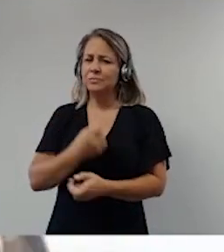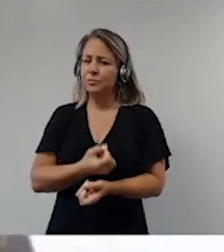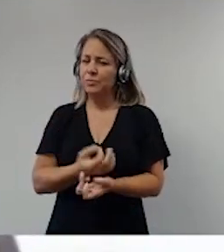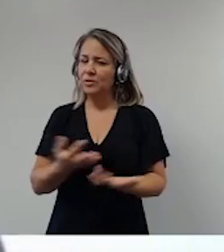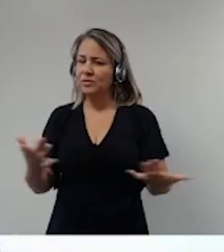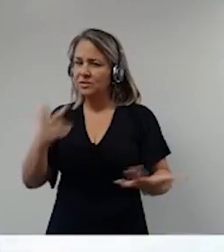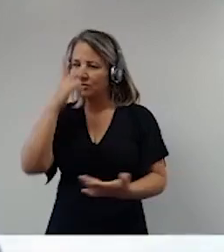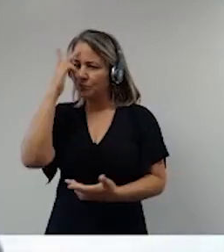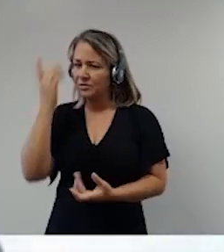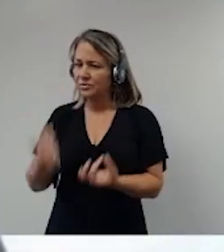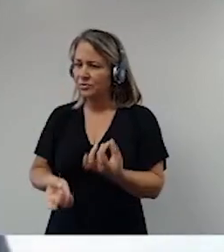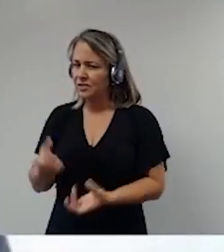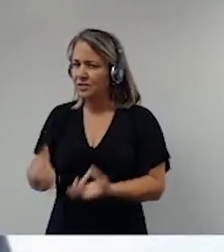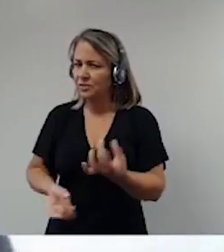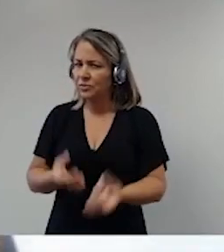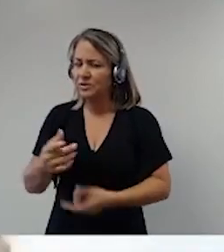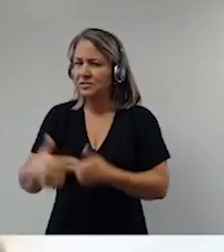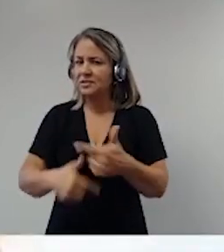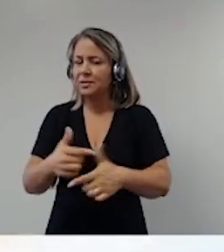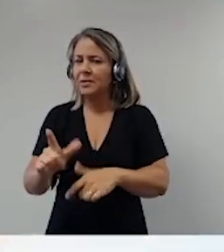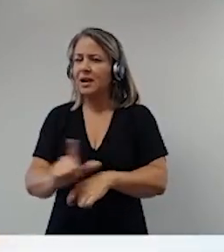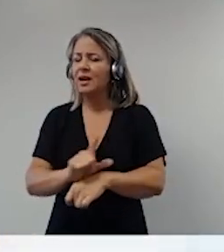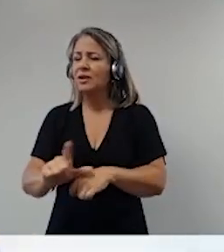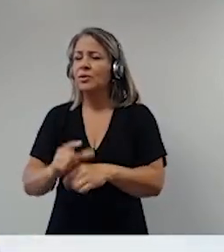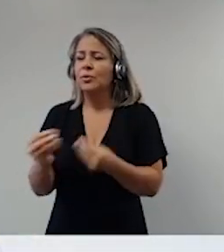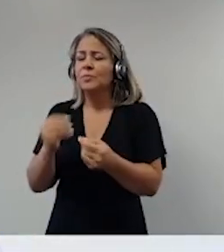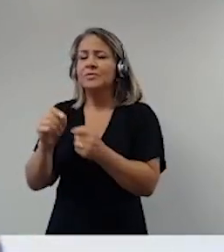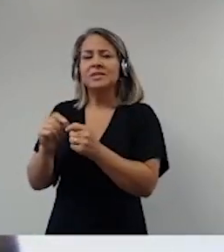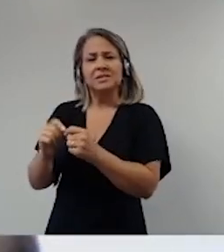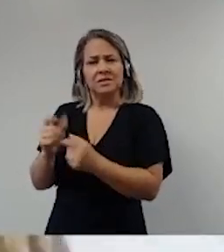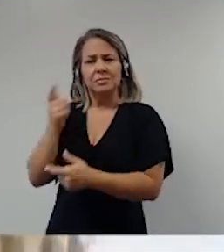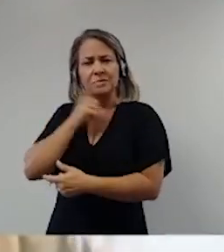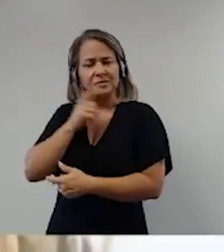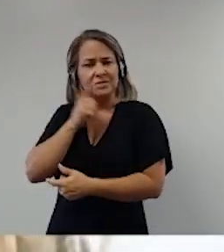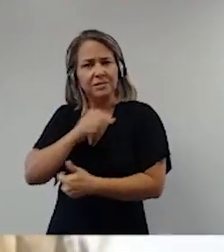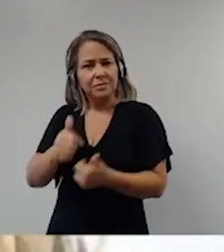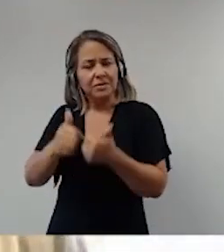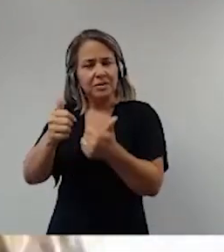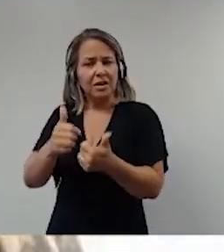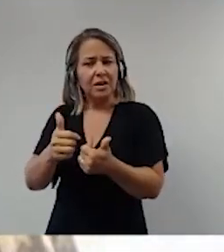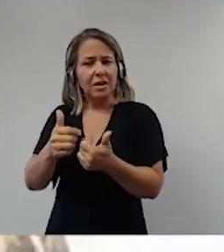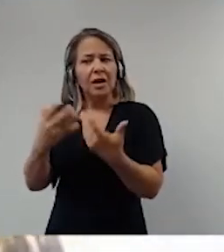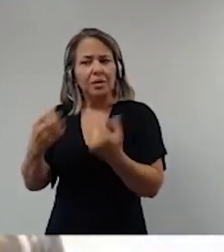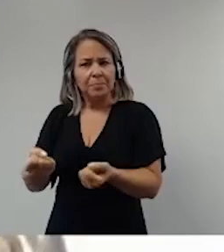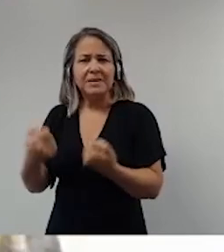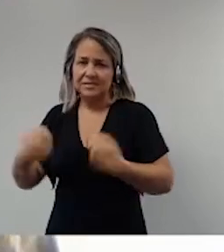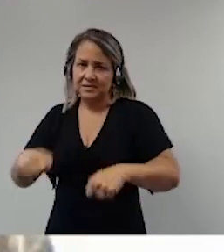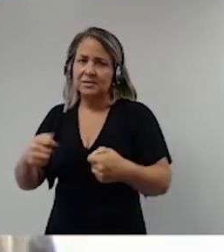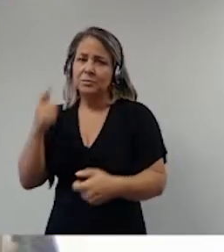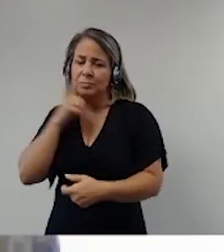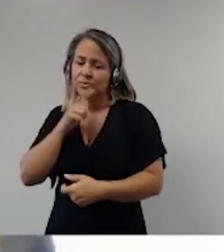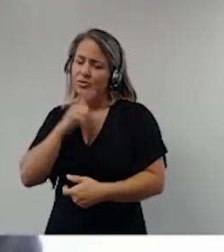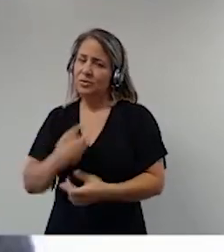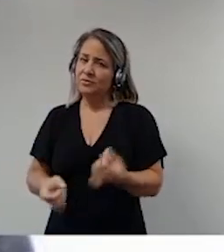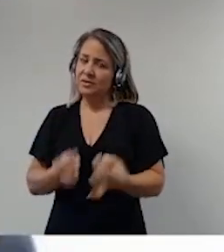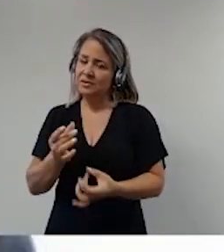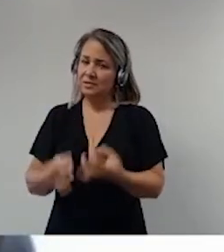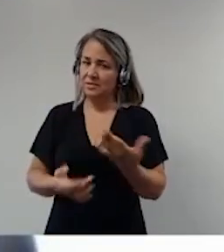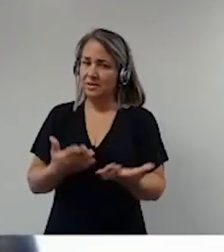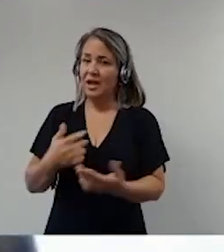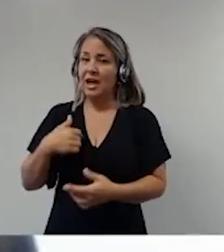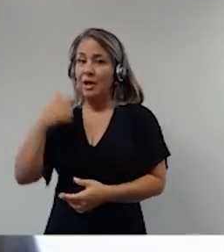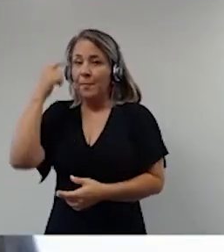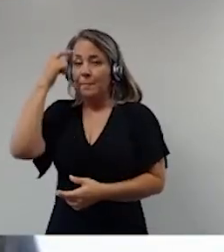de vendedores que trabalham em lojas, o que nós vamos fazer com essas pessoas? Porque a gente quer continuar vendendo. Então, nós criamos aí é que eu falo